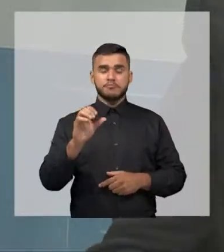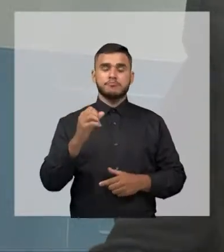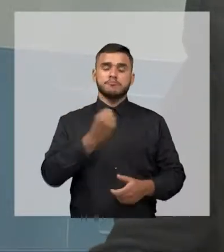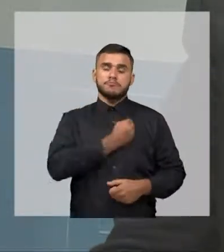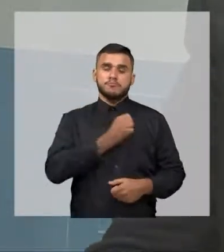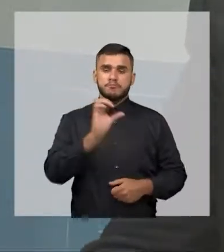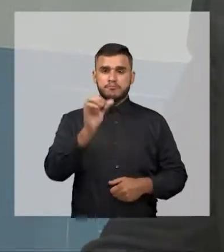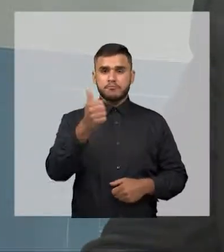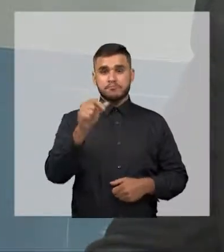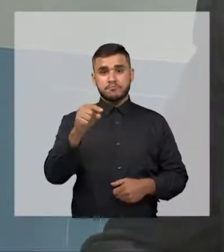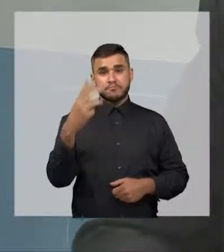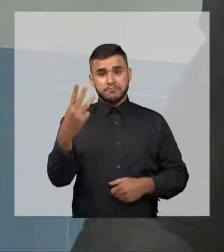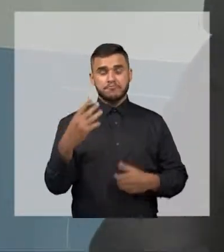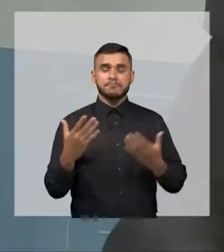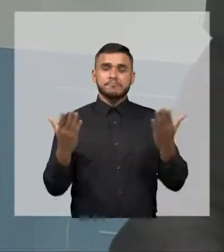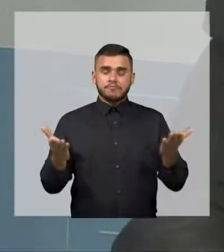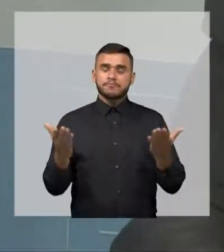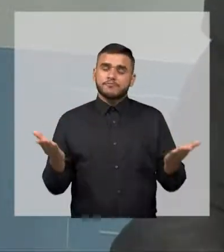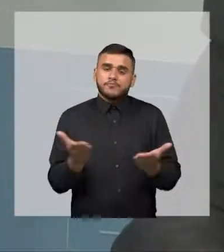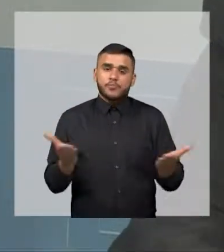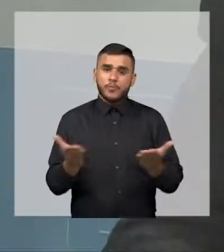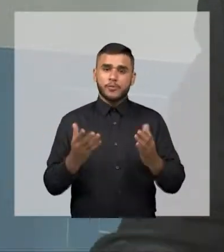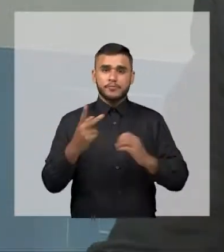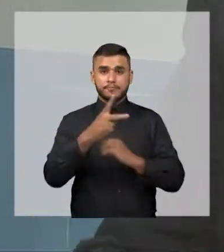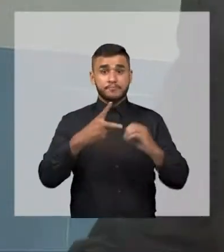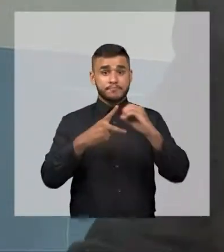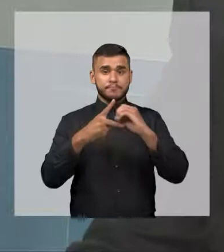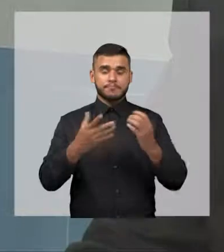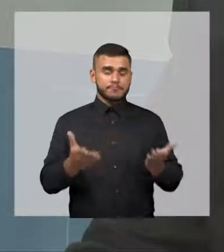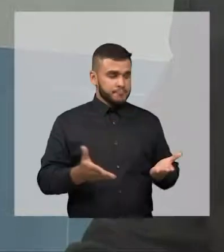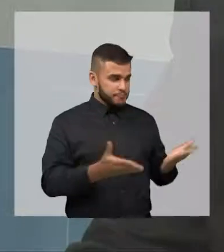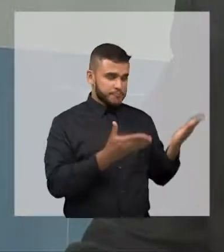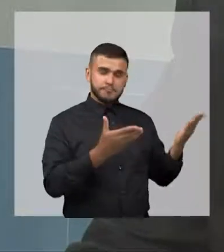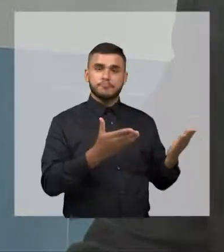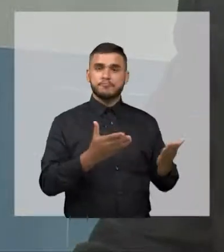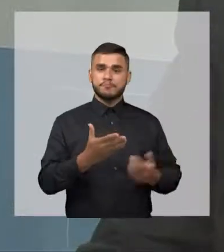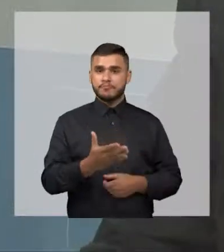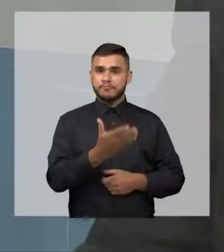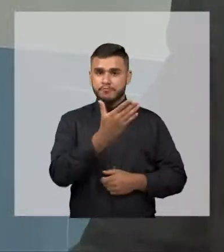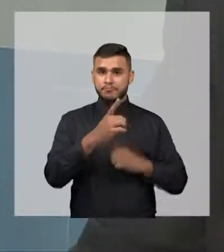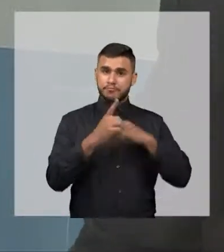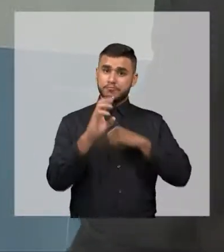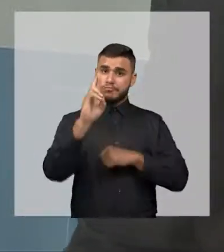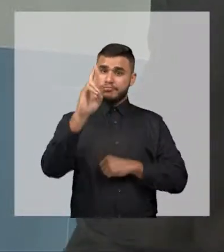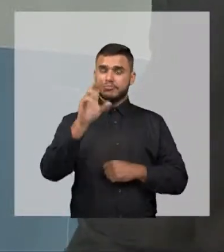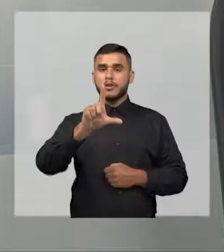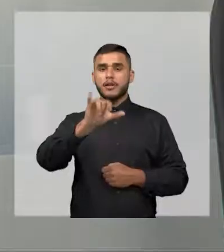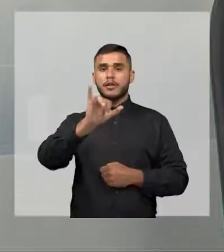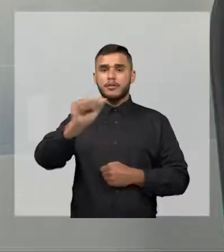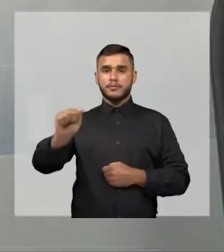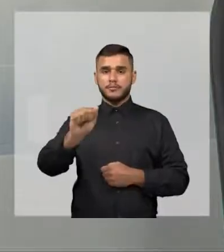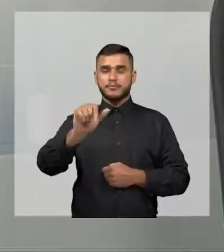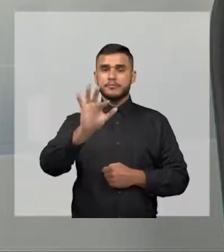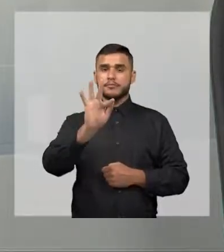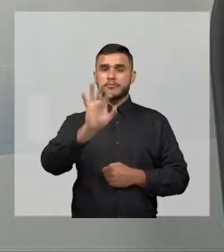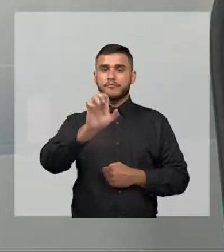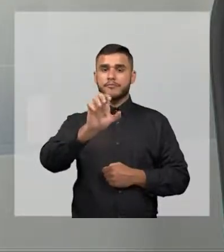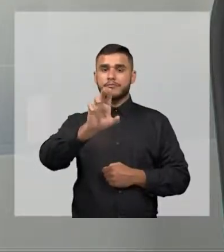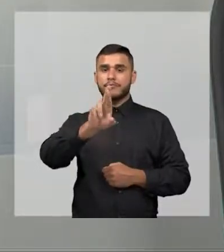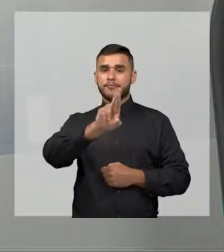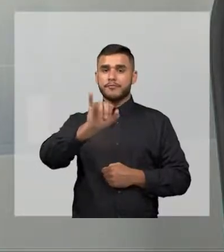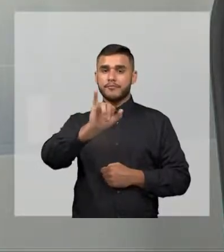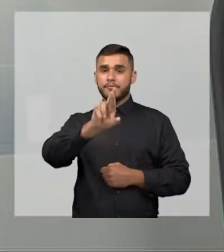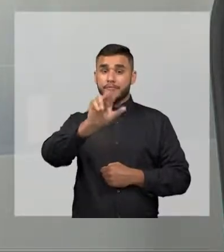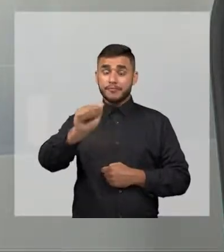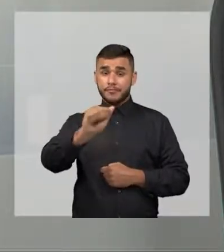Hoje eu tenho a satisfação de ter aqui comigo doutora Lia Ferreira Gomes, o nome é conhecido, doutora